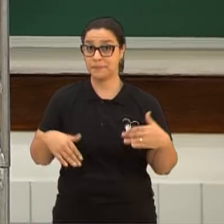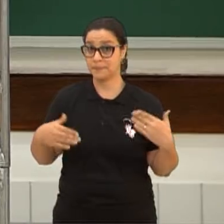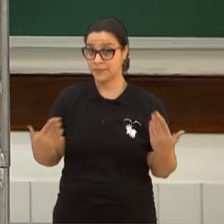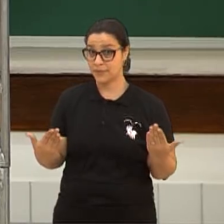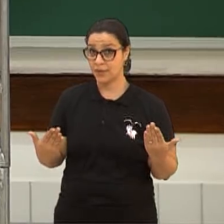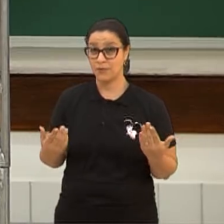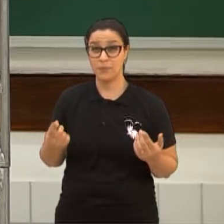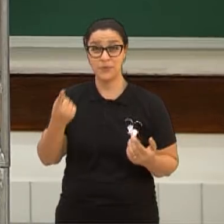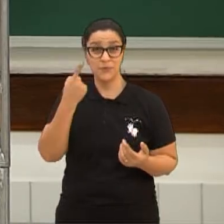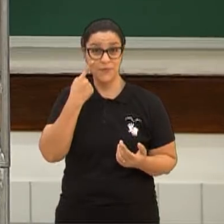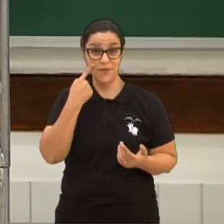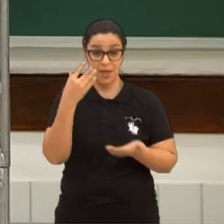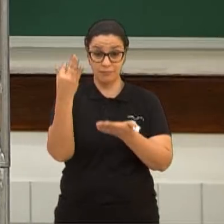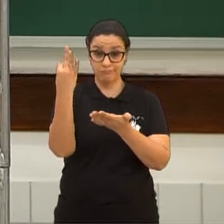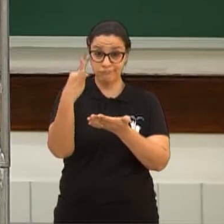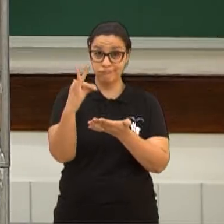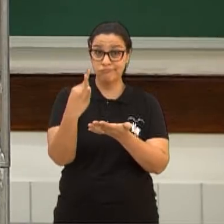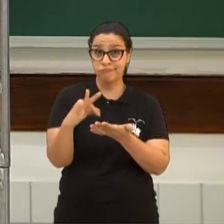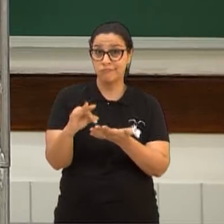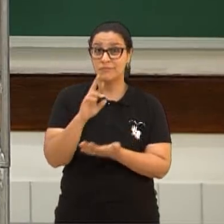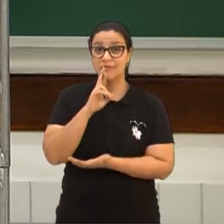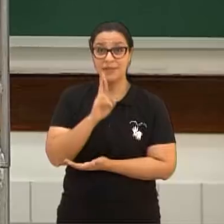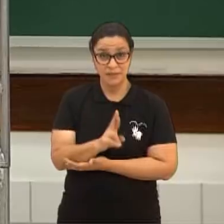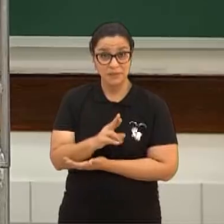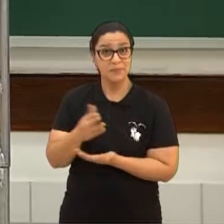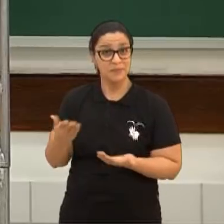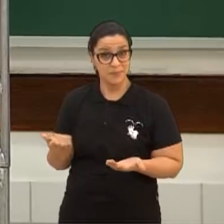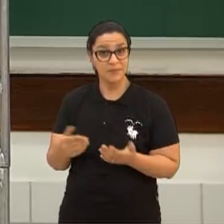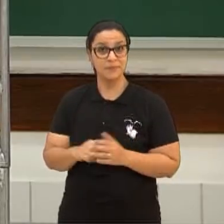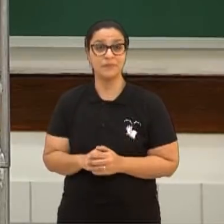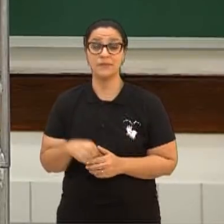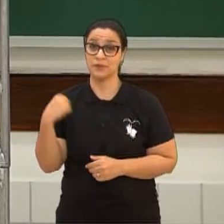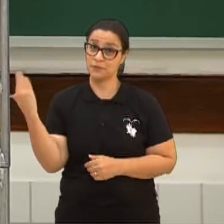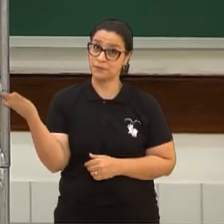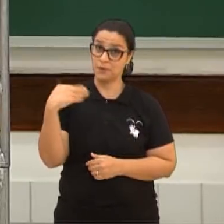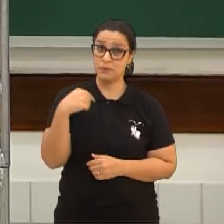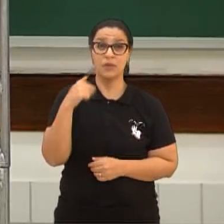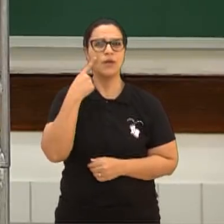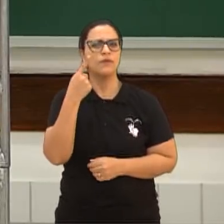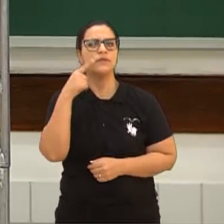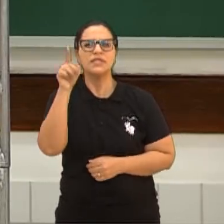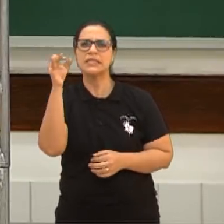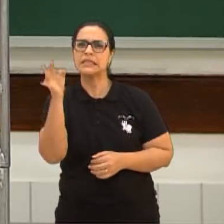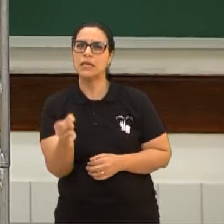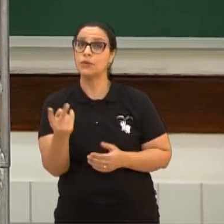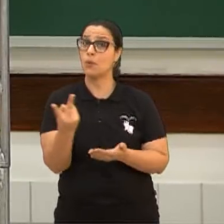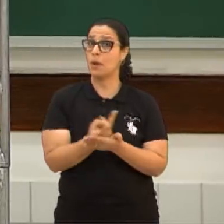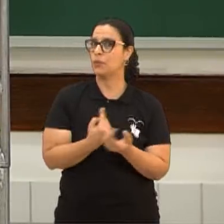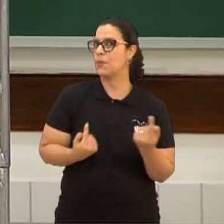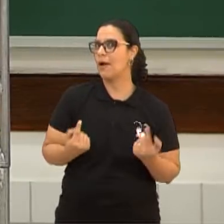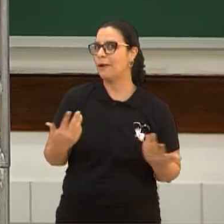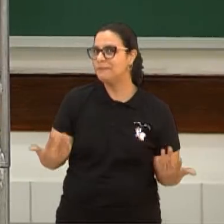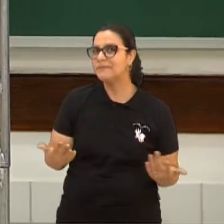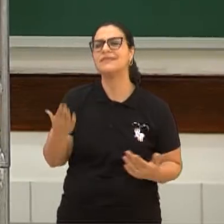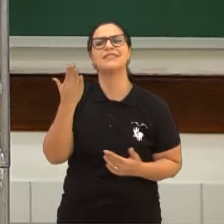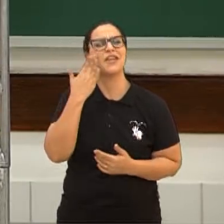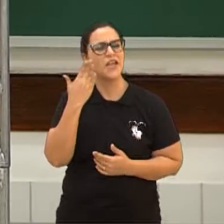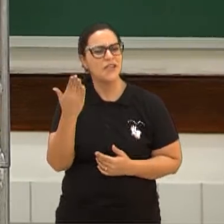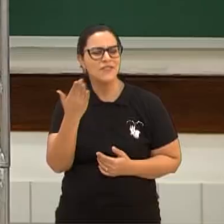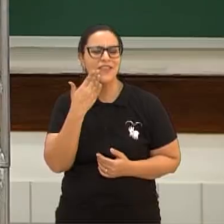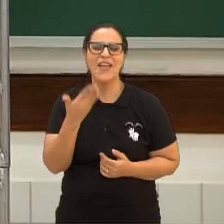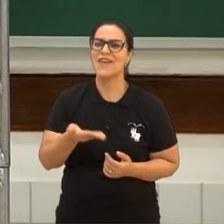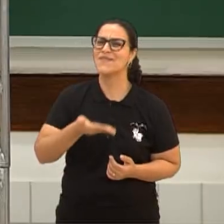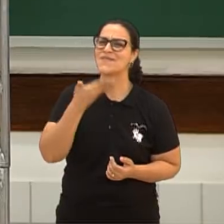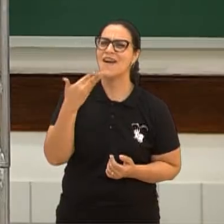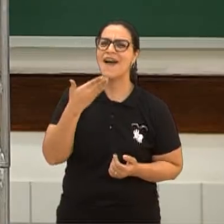Vamos conferir as nossas respostas? Vamos lá? Quero ver se você acertou. Eu tenho certeza que foi